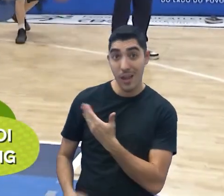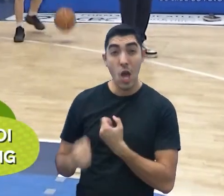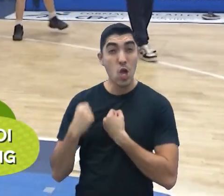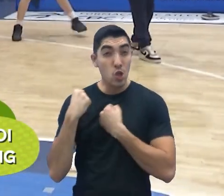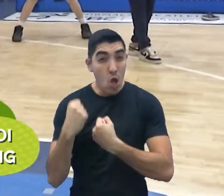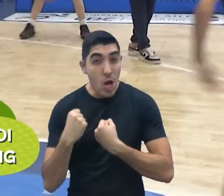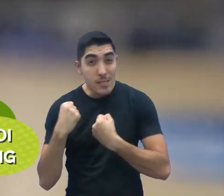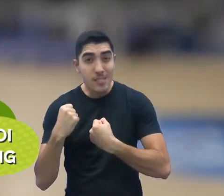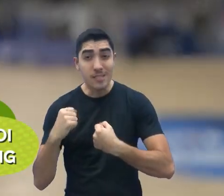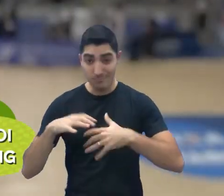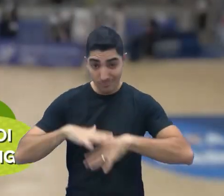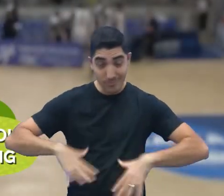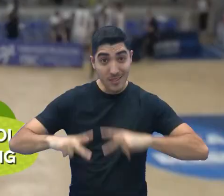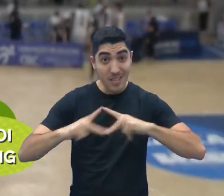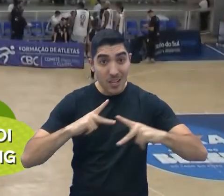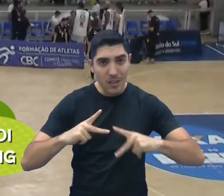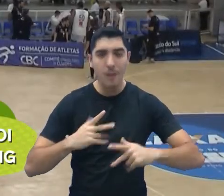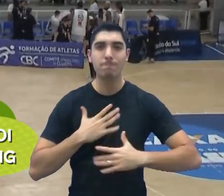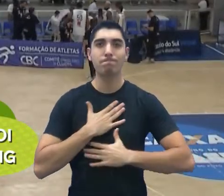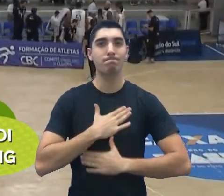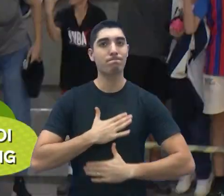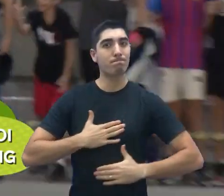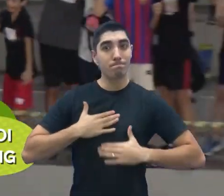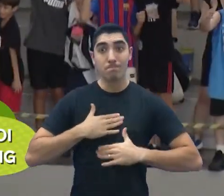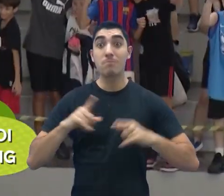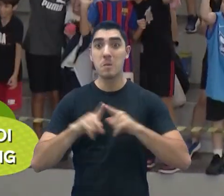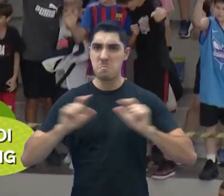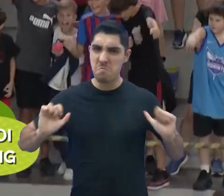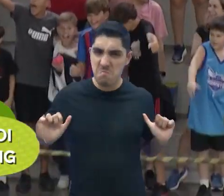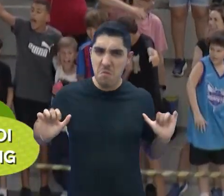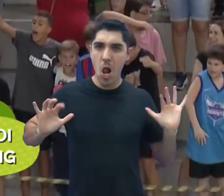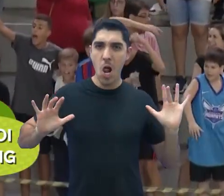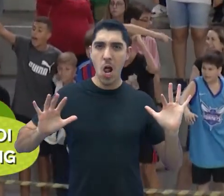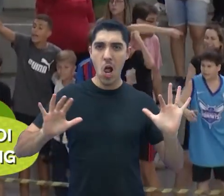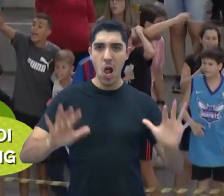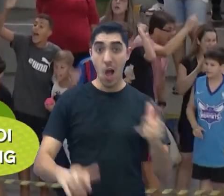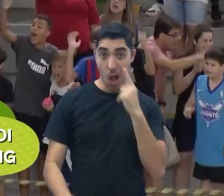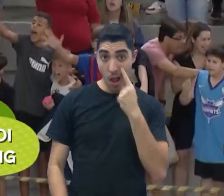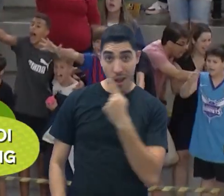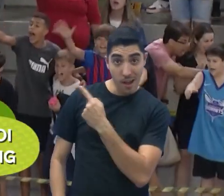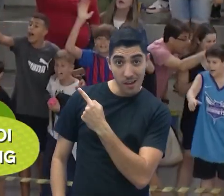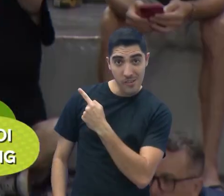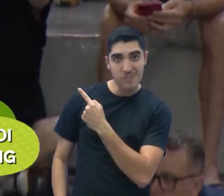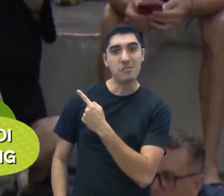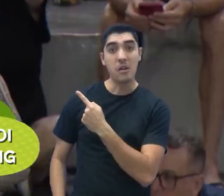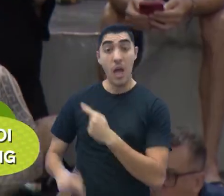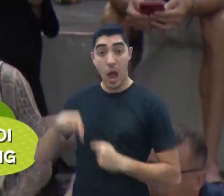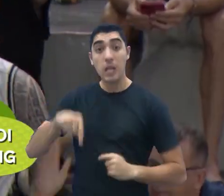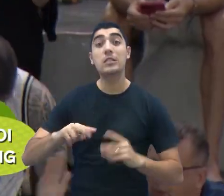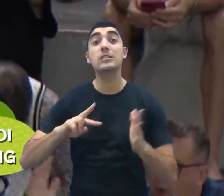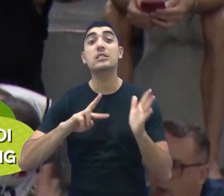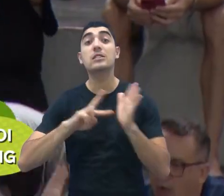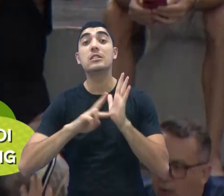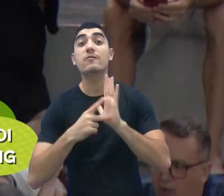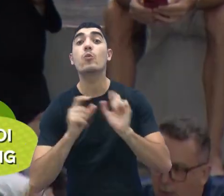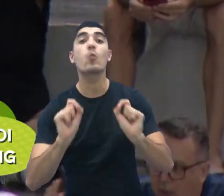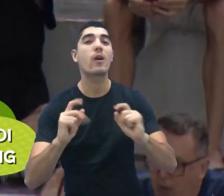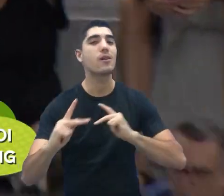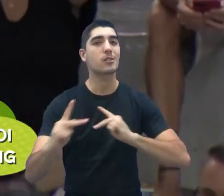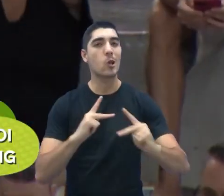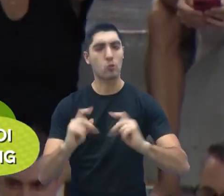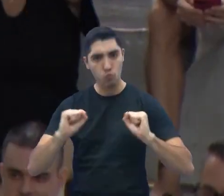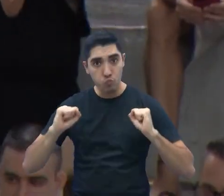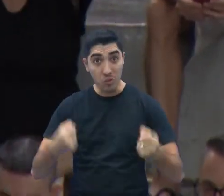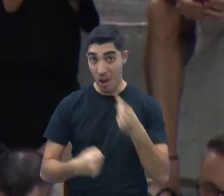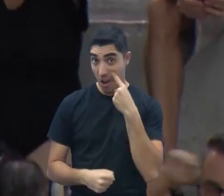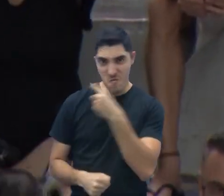torcedores joseenses também deram uma amostra para o norte-americano do que é ser São José. Curtiu o